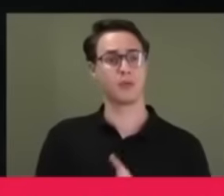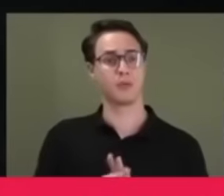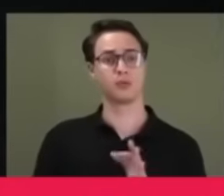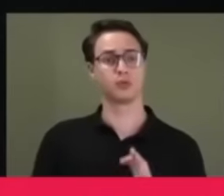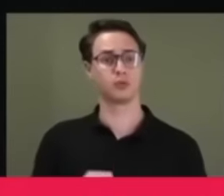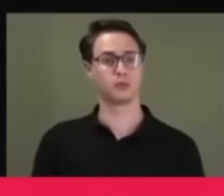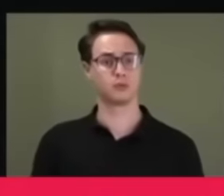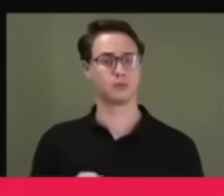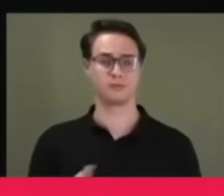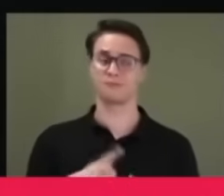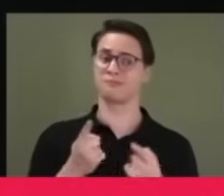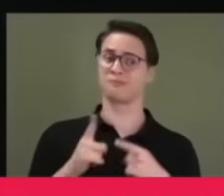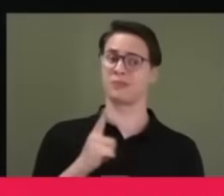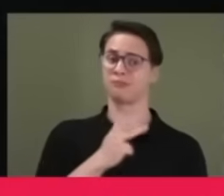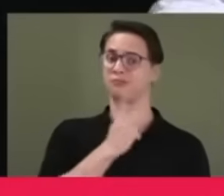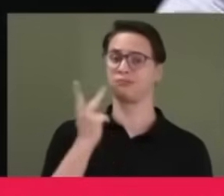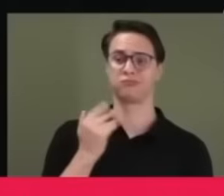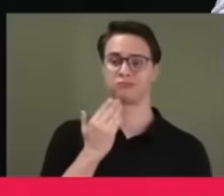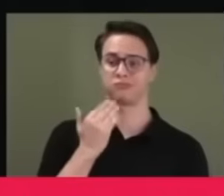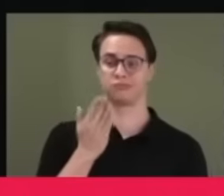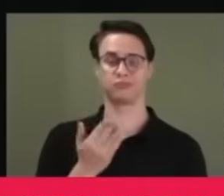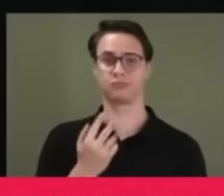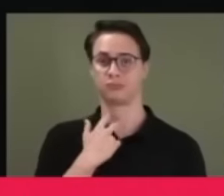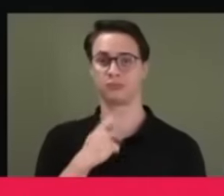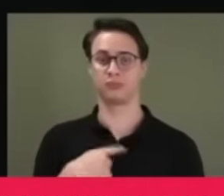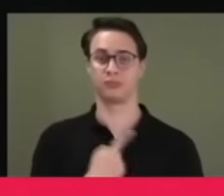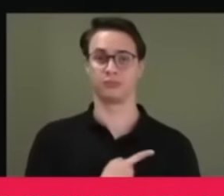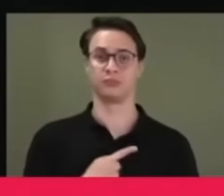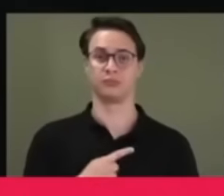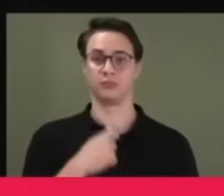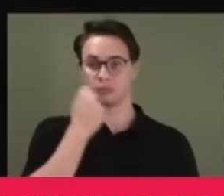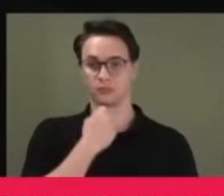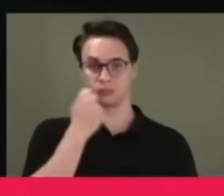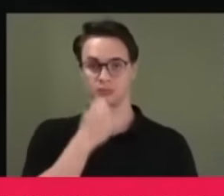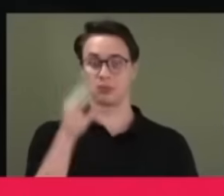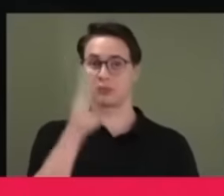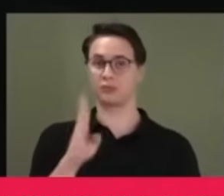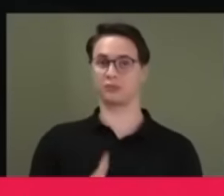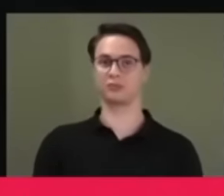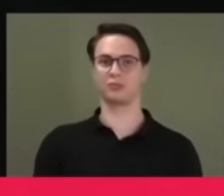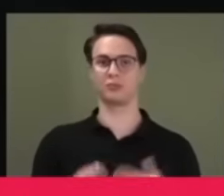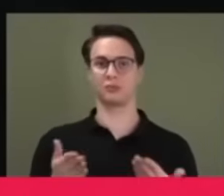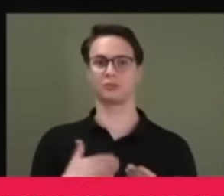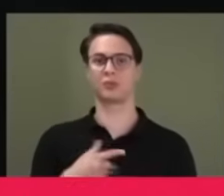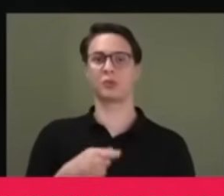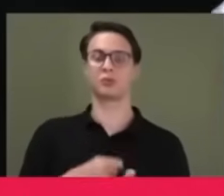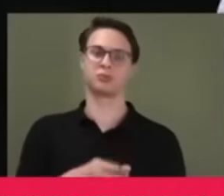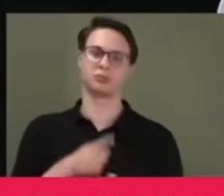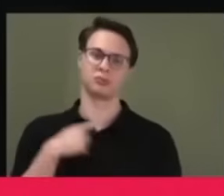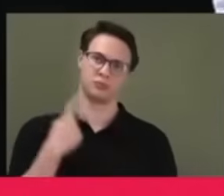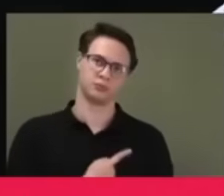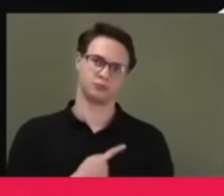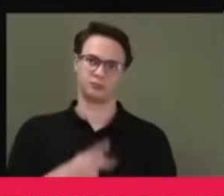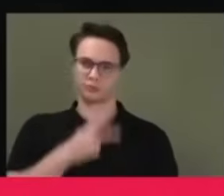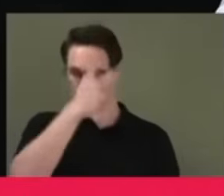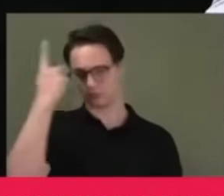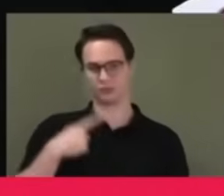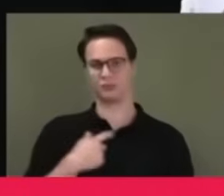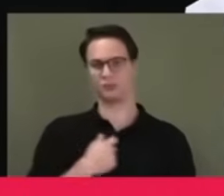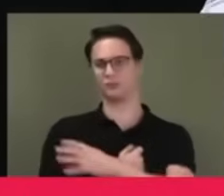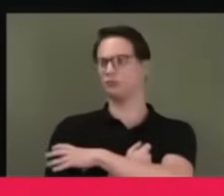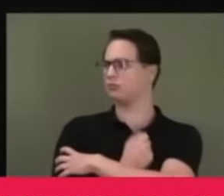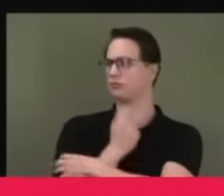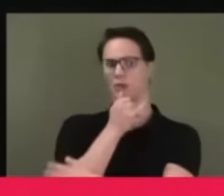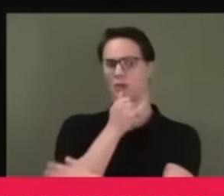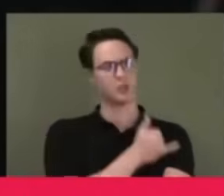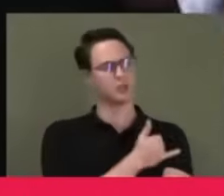justiça, que contra ela ninguém pode. Então nós, senadores, o Brasil nos cobra. A pessoa pega no meu braço na rua e fala: